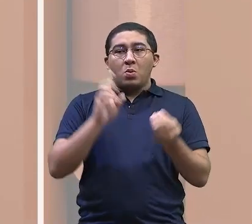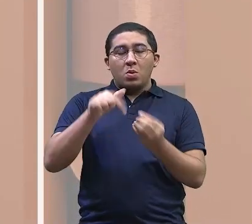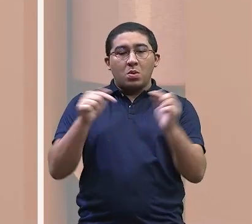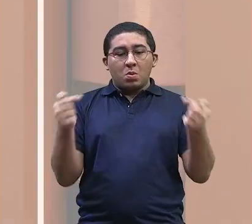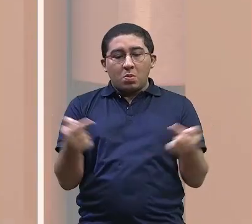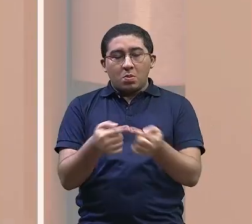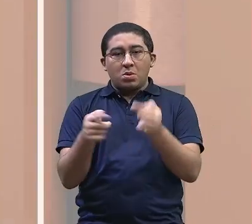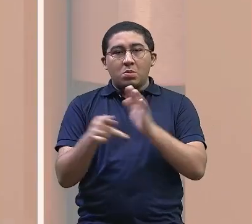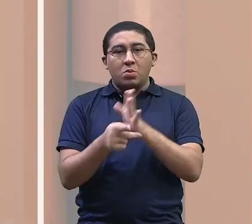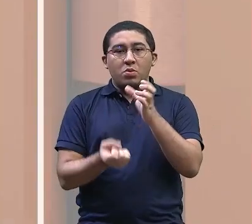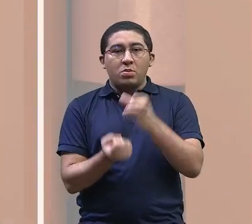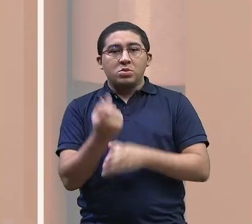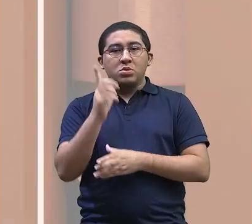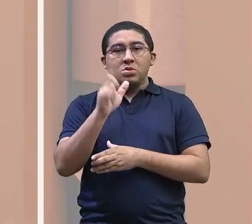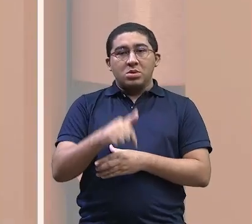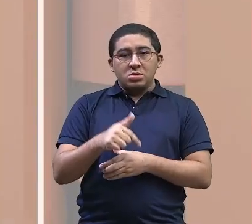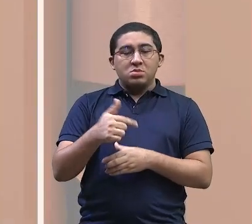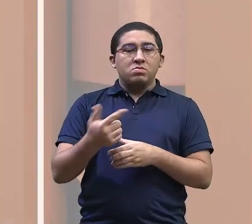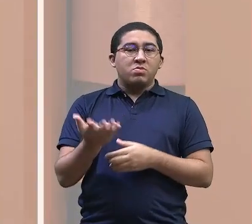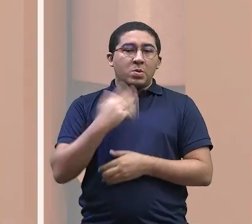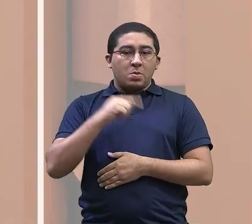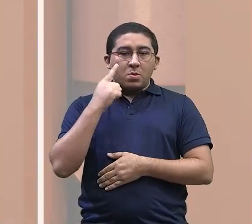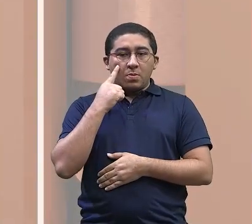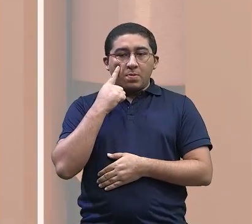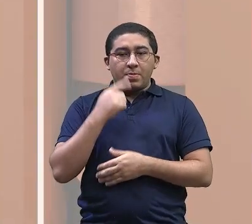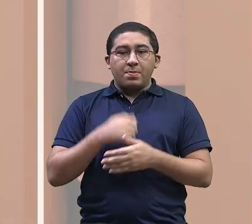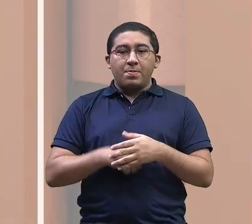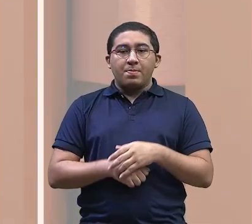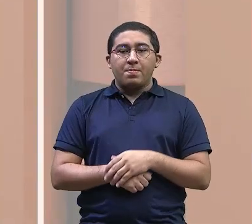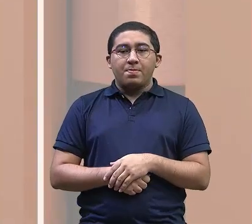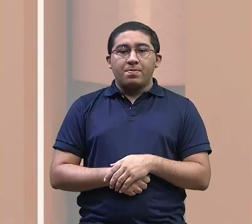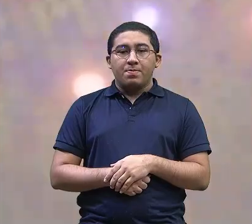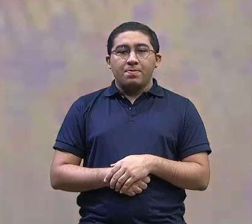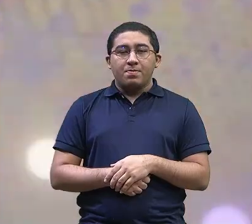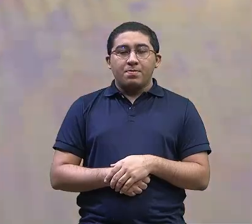a formação desses combustíveis. Então vamos assistir.